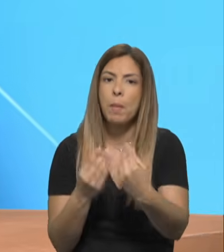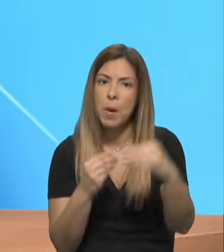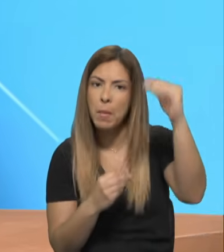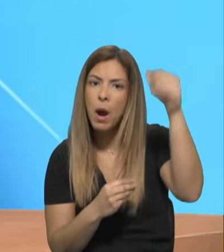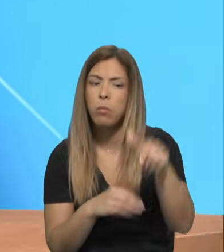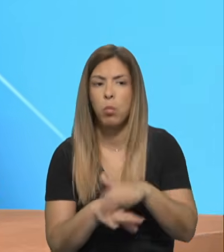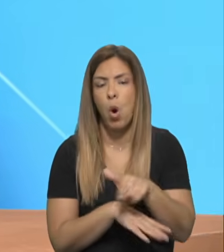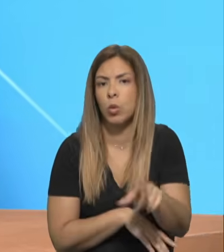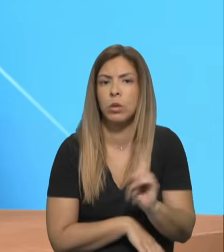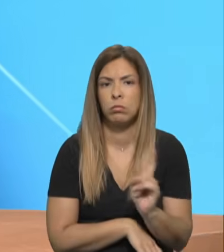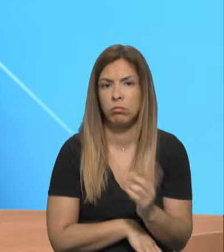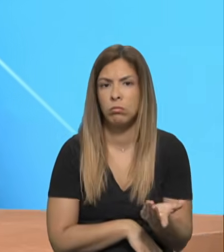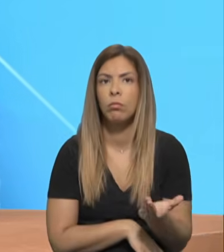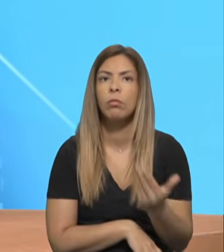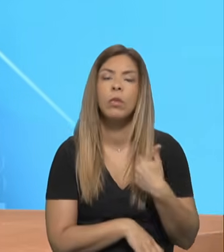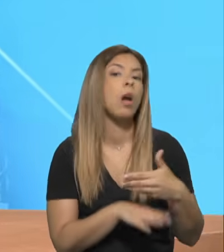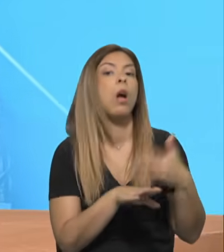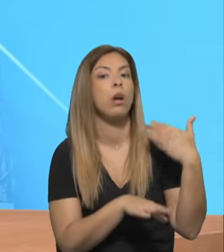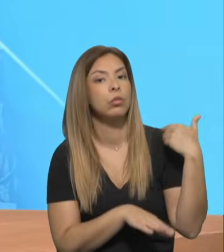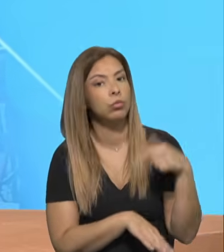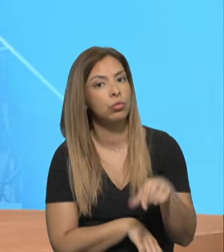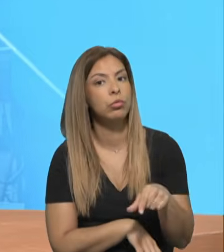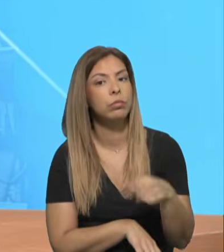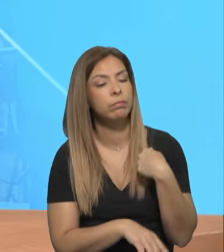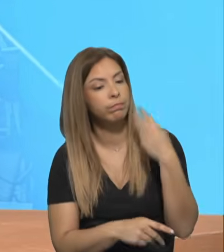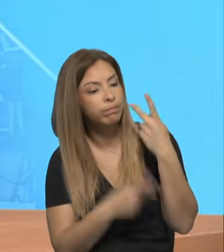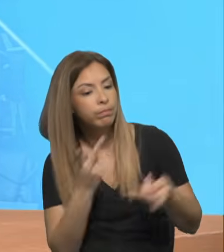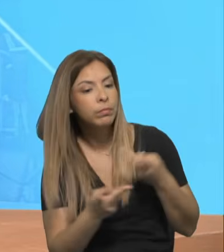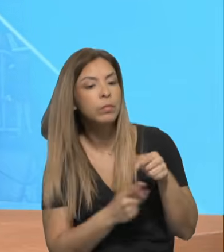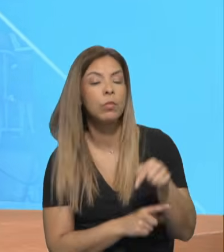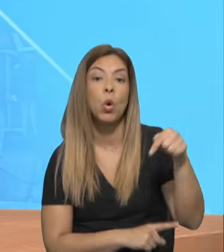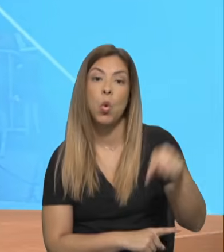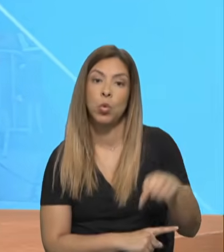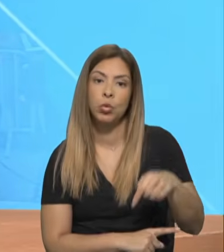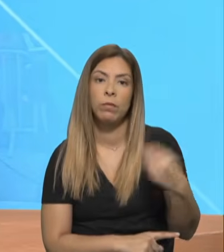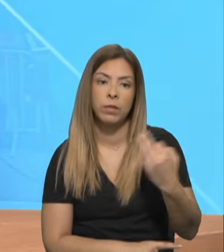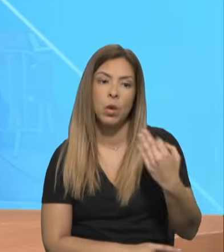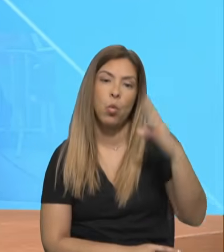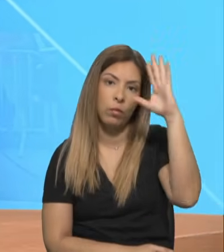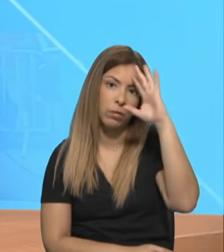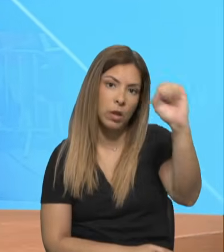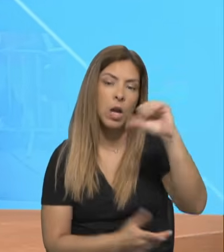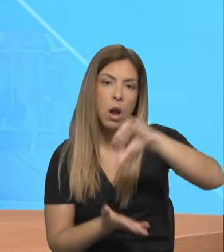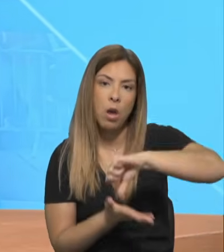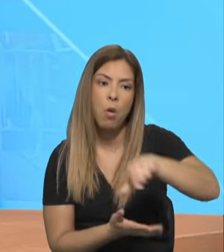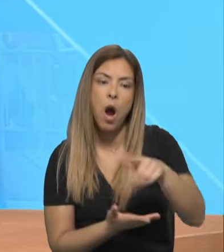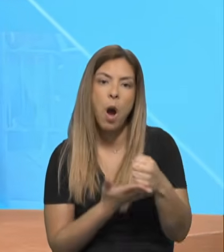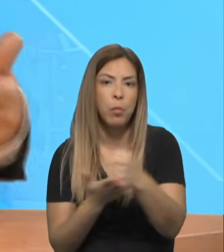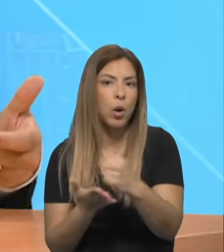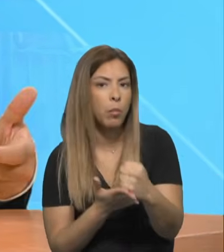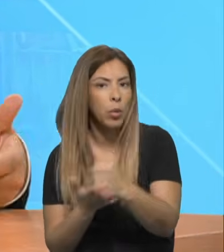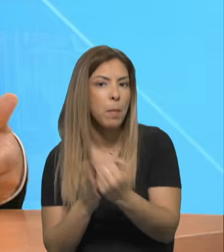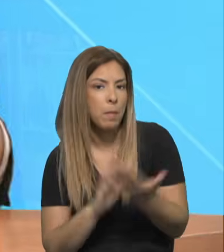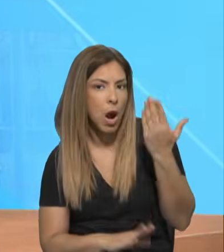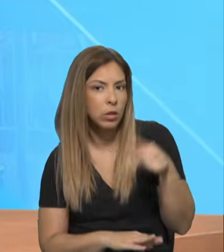contrário, aliás, já analistas têm dito que hoje o governo do Irão tem mais apoio do que teria antes